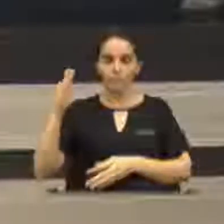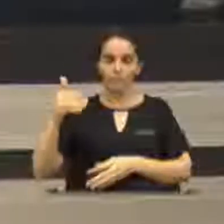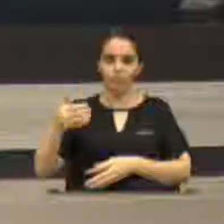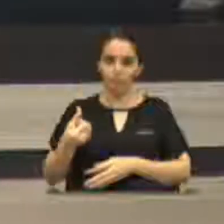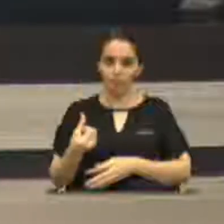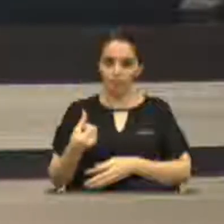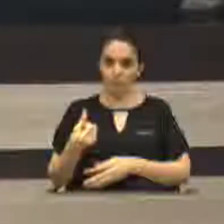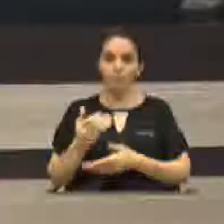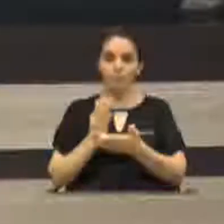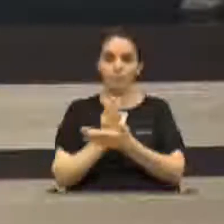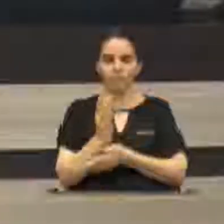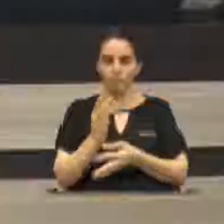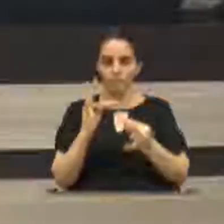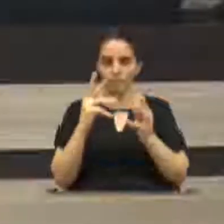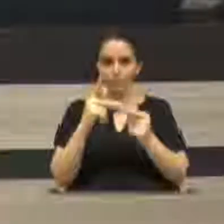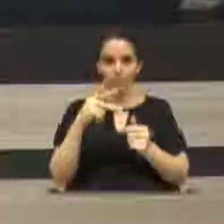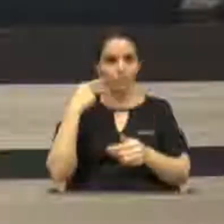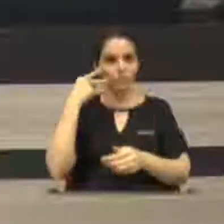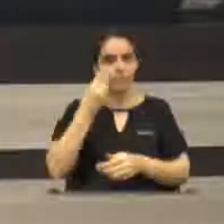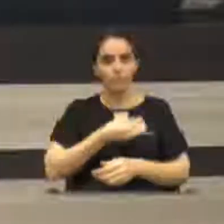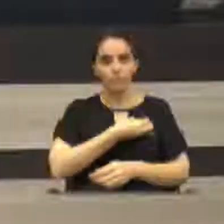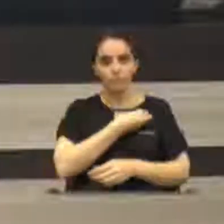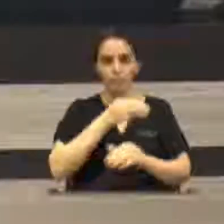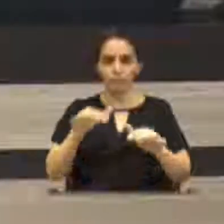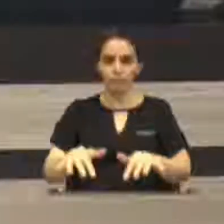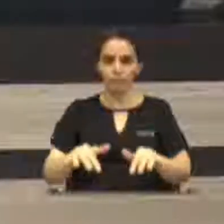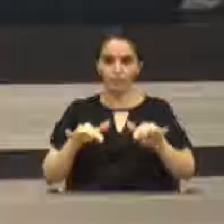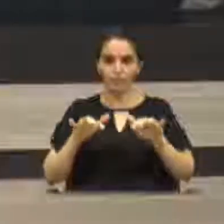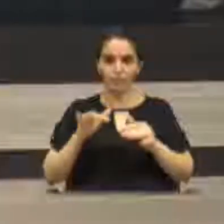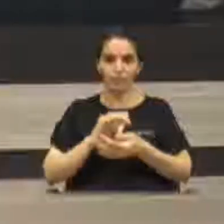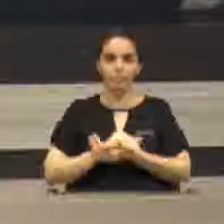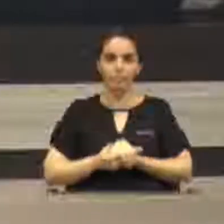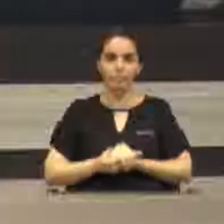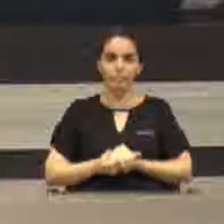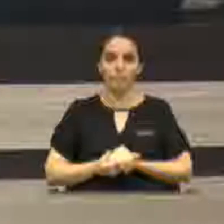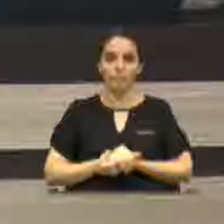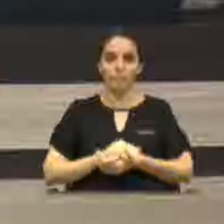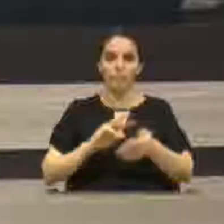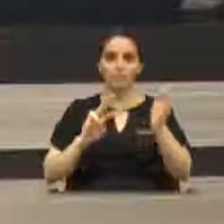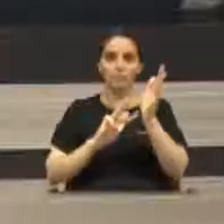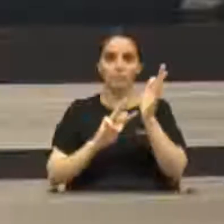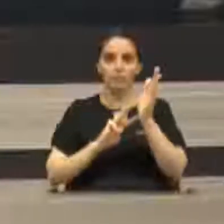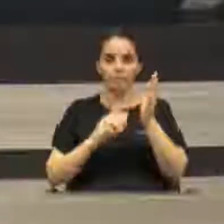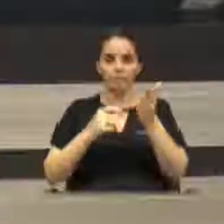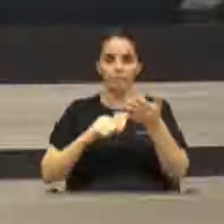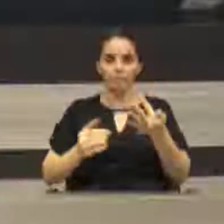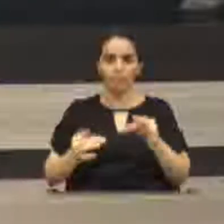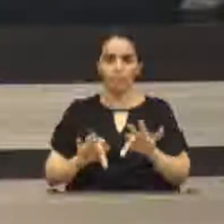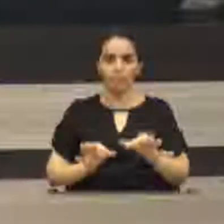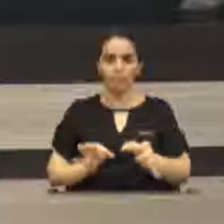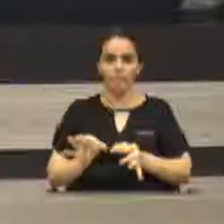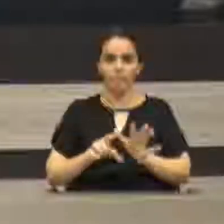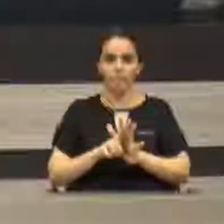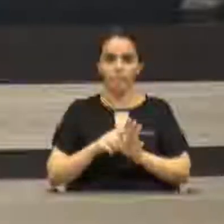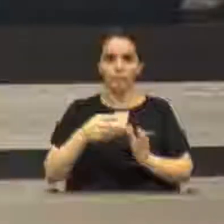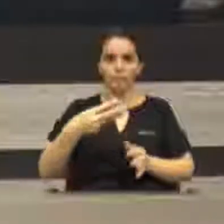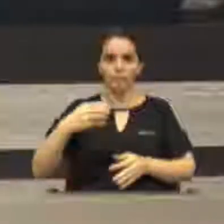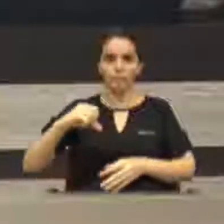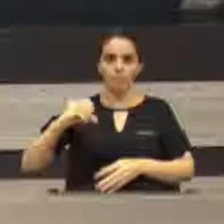222/2016 foi aprovada por todos os vereadores presentes no plenário. Item 3, redação final do projeto de lei